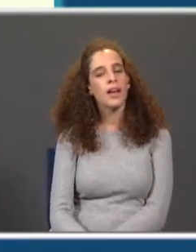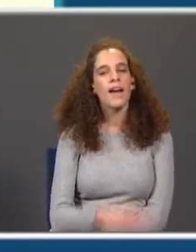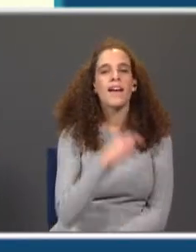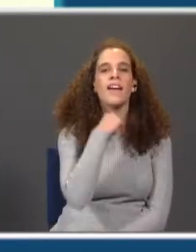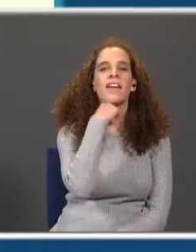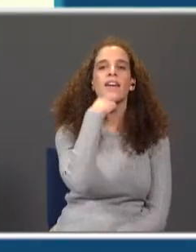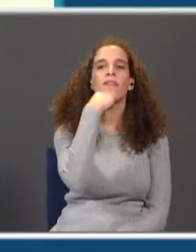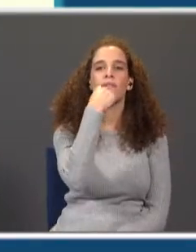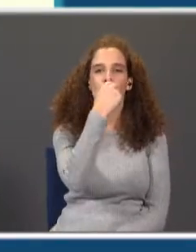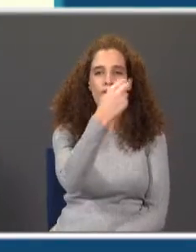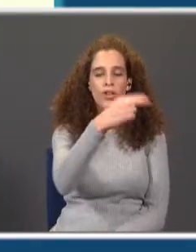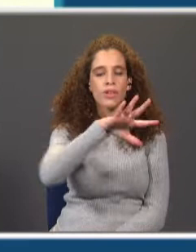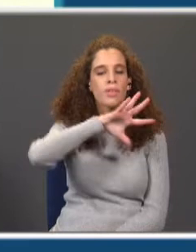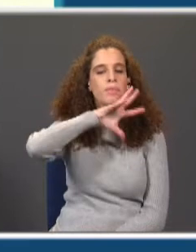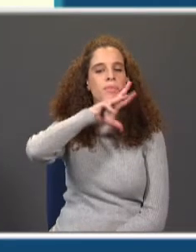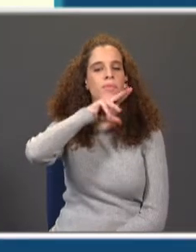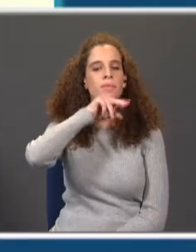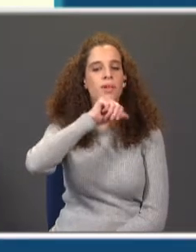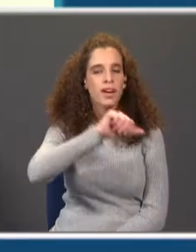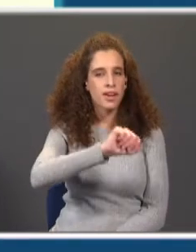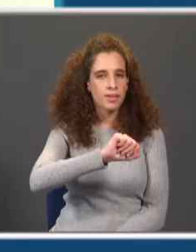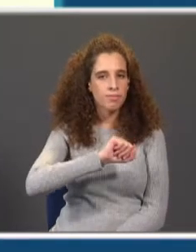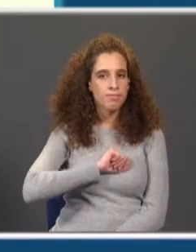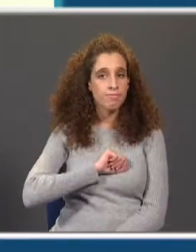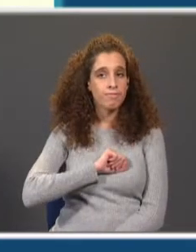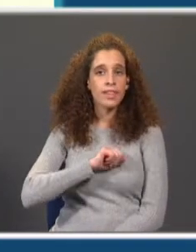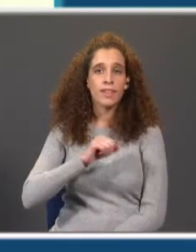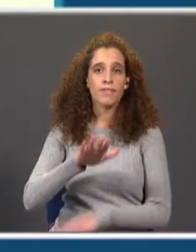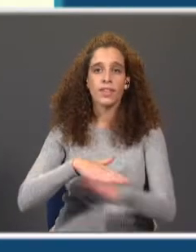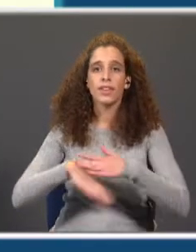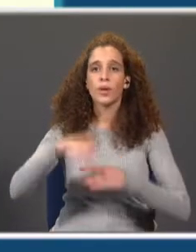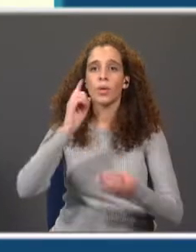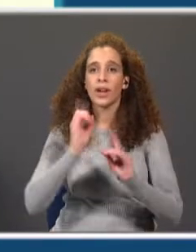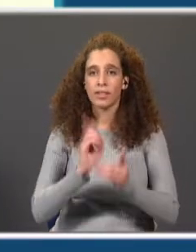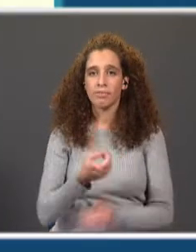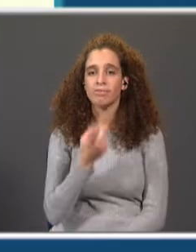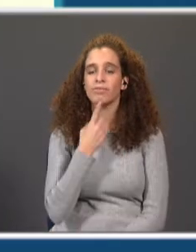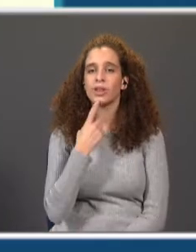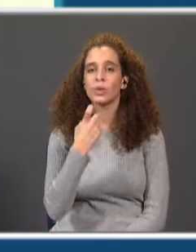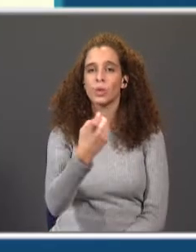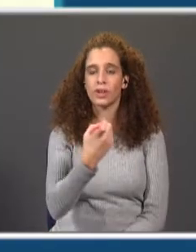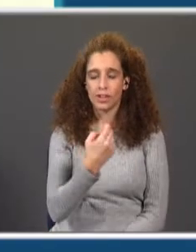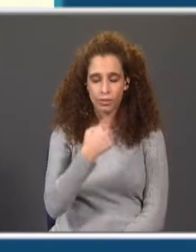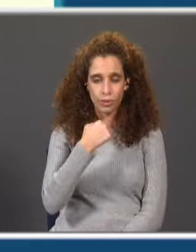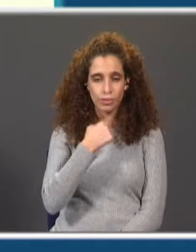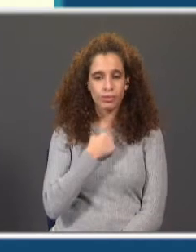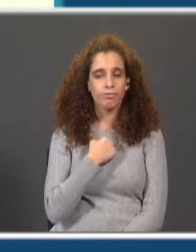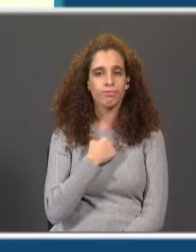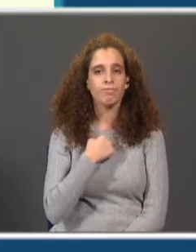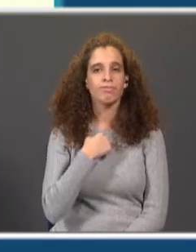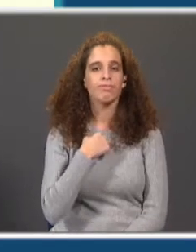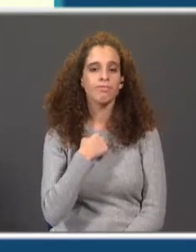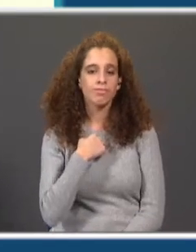Era a voz da minha mãe a perguntar por mim.